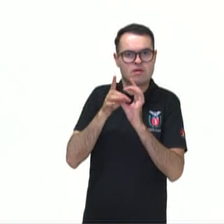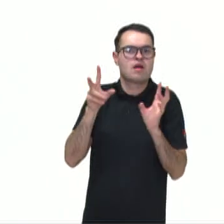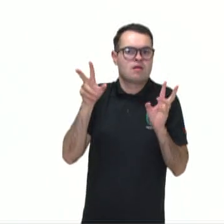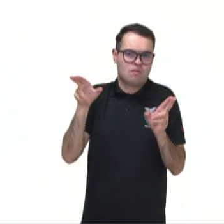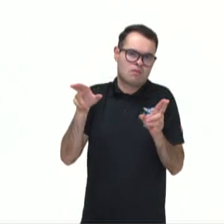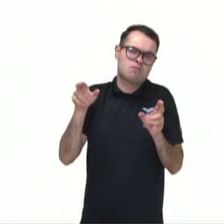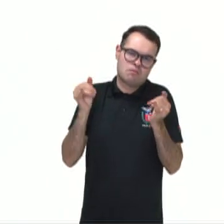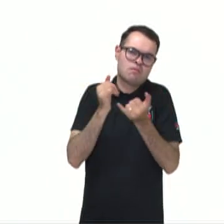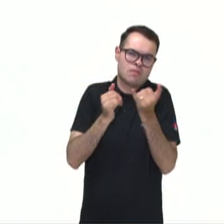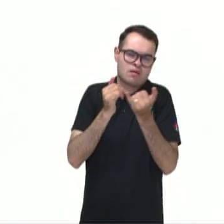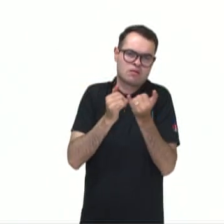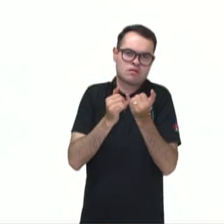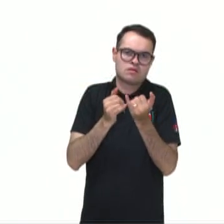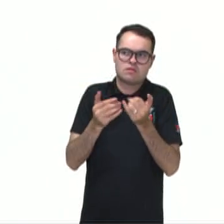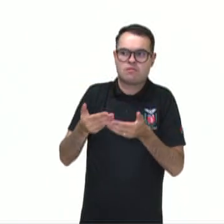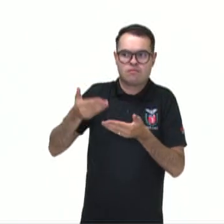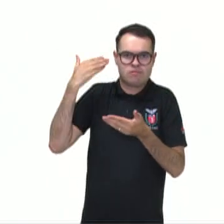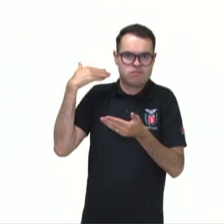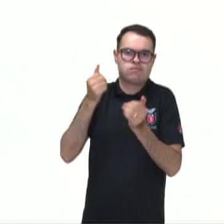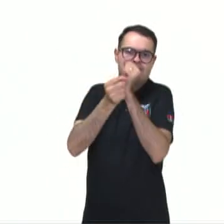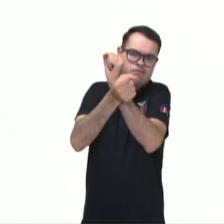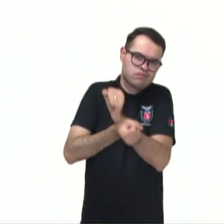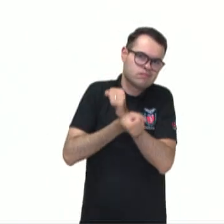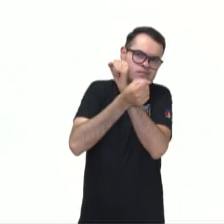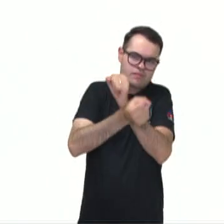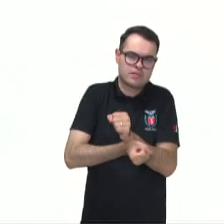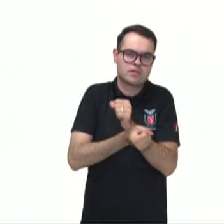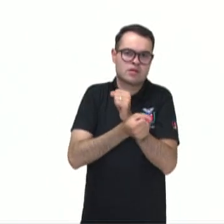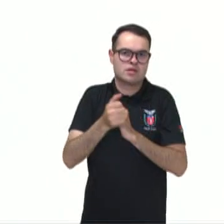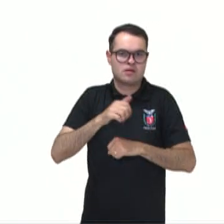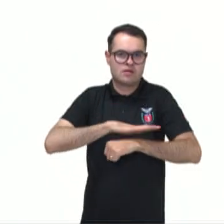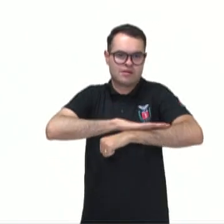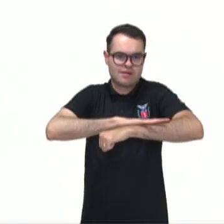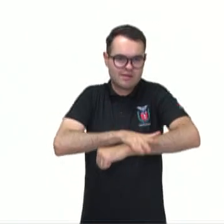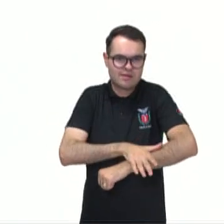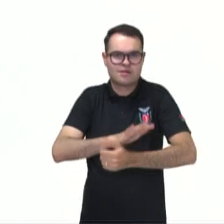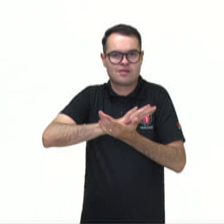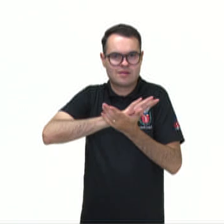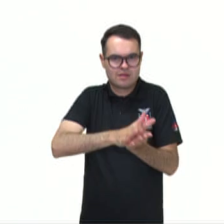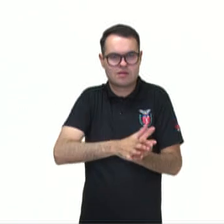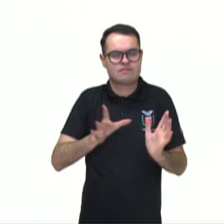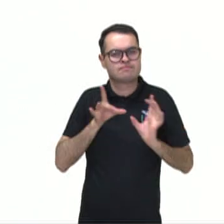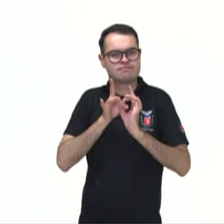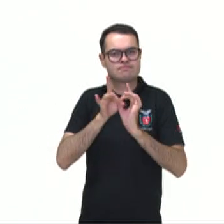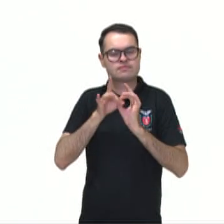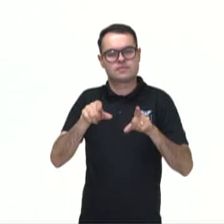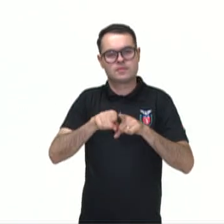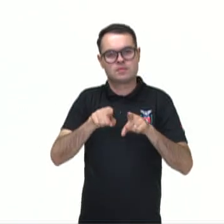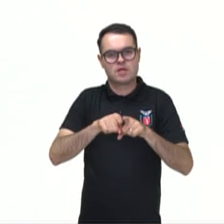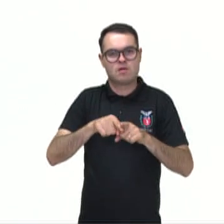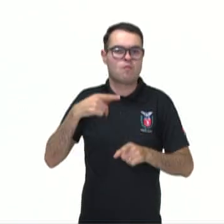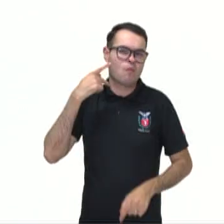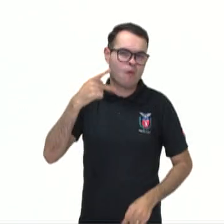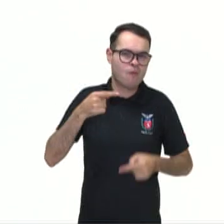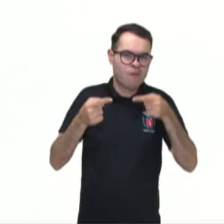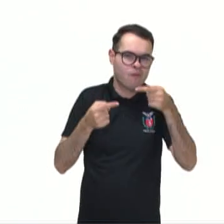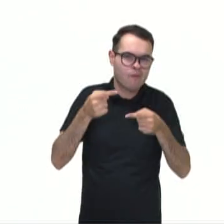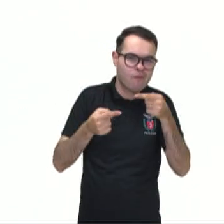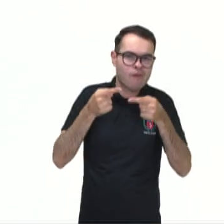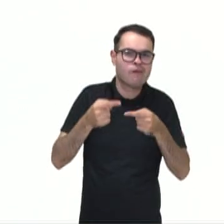sempre foi uma sociedade escravocrata, e o racismo e a discriminação também faziam parte. Políticas